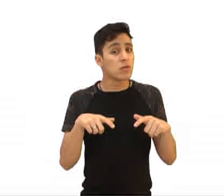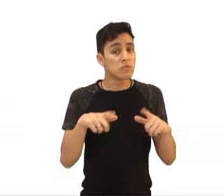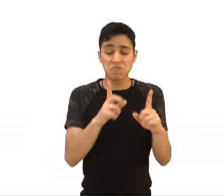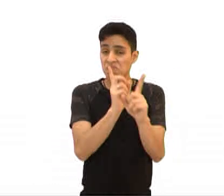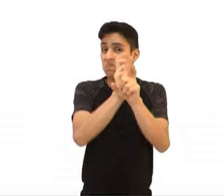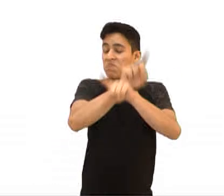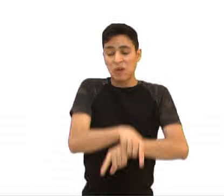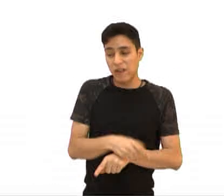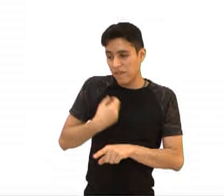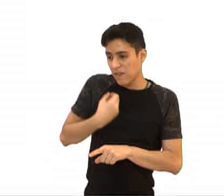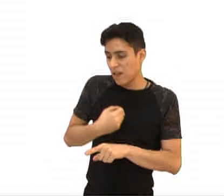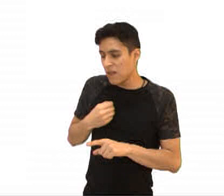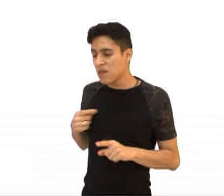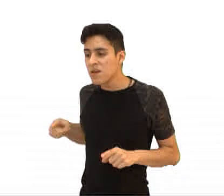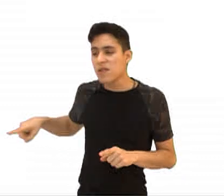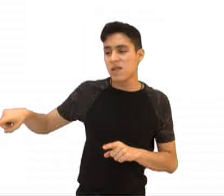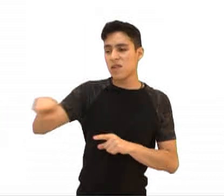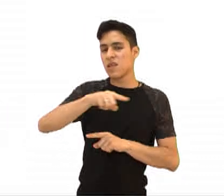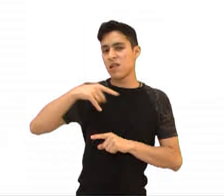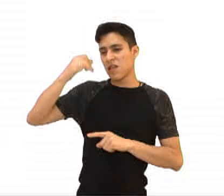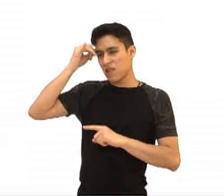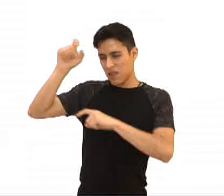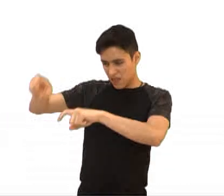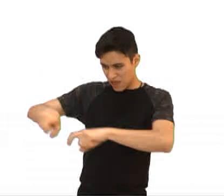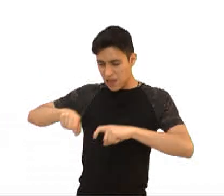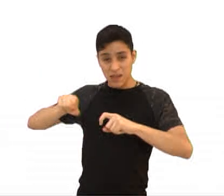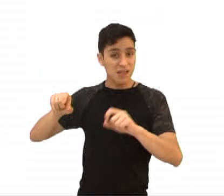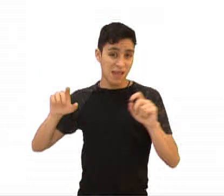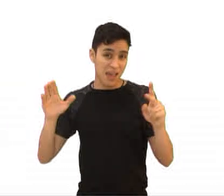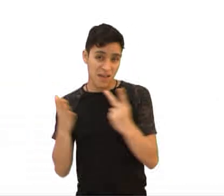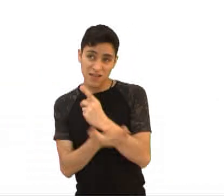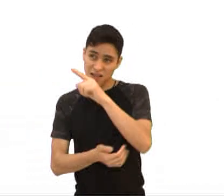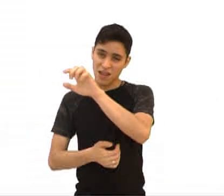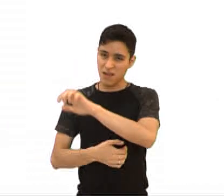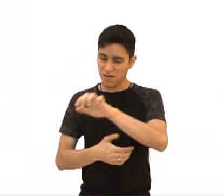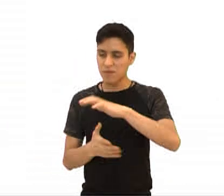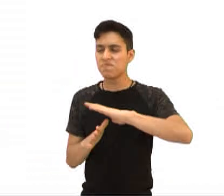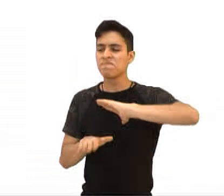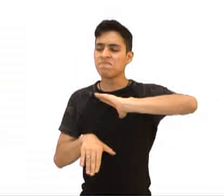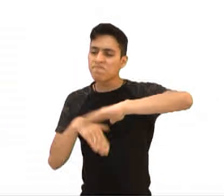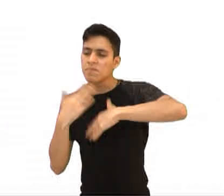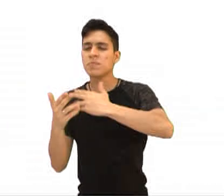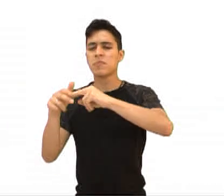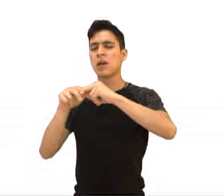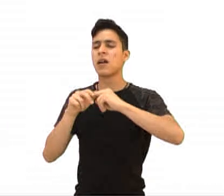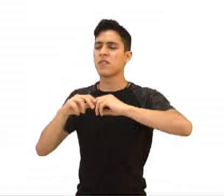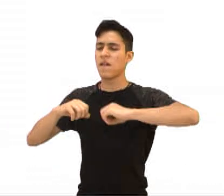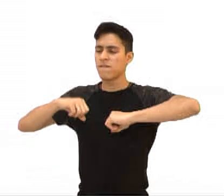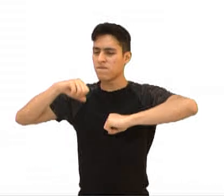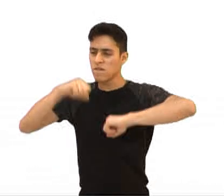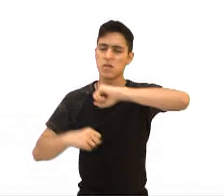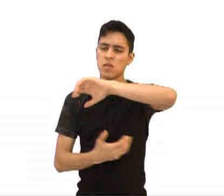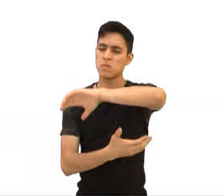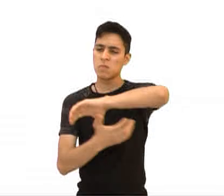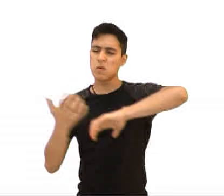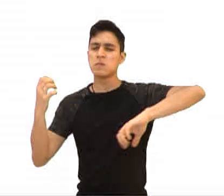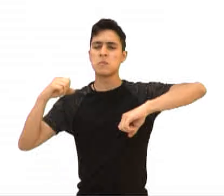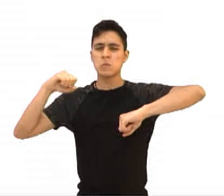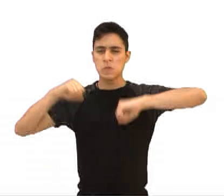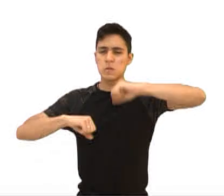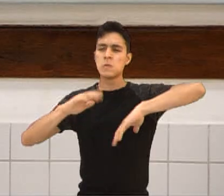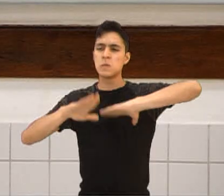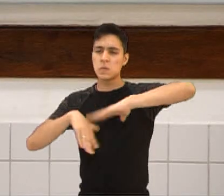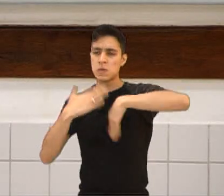O êxodo rural, o primeiro êxodo rural da história ocorreu lá com a primeira Revolução Industrial. Então, nesse sentido, a gente compreender